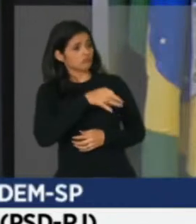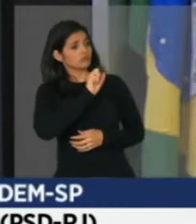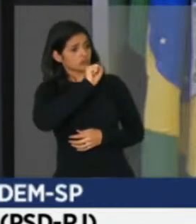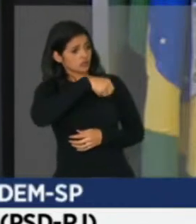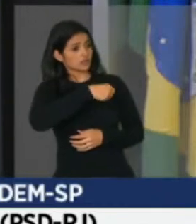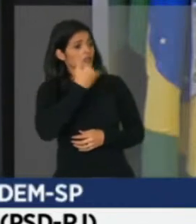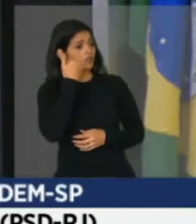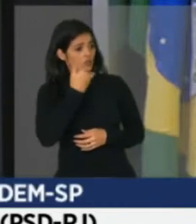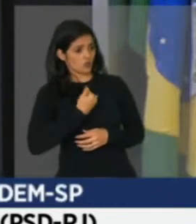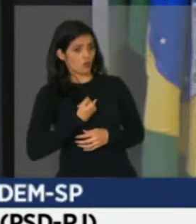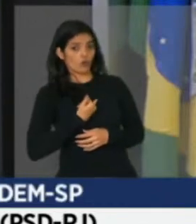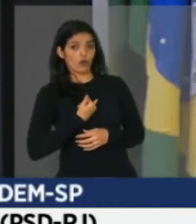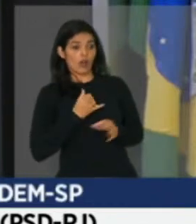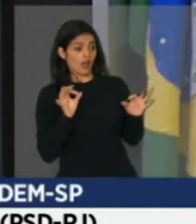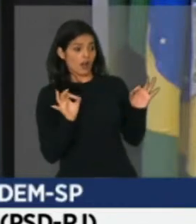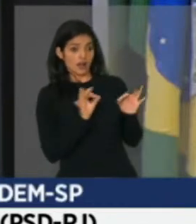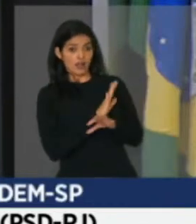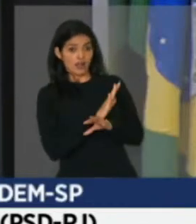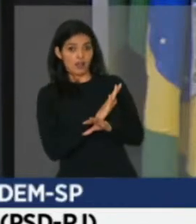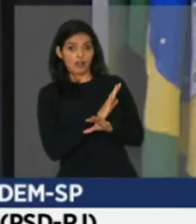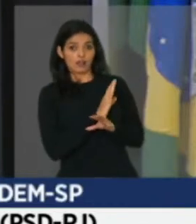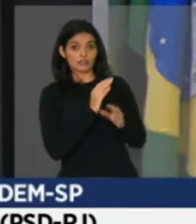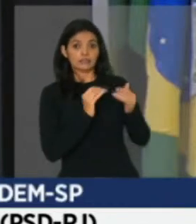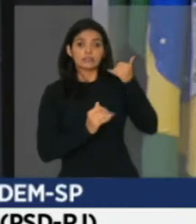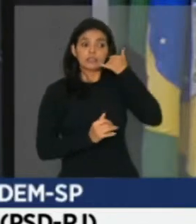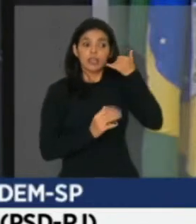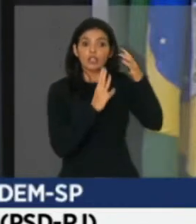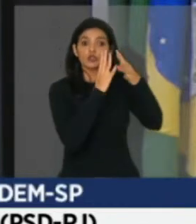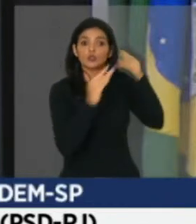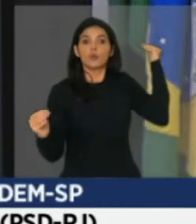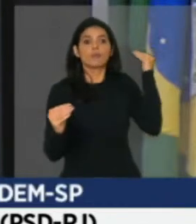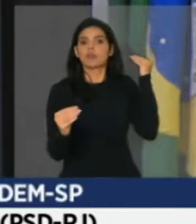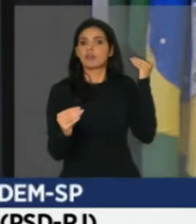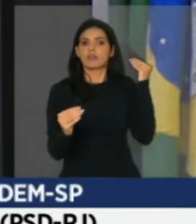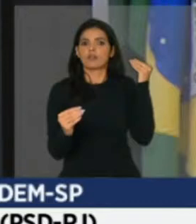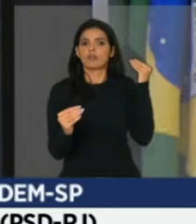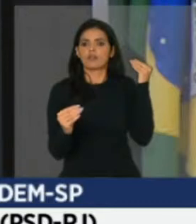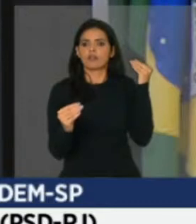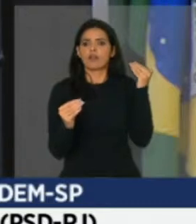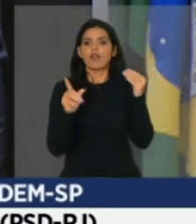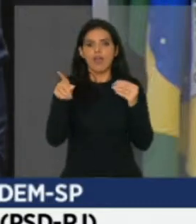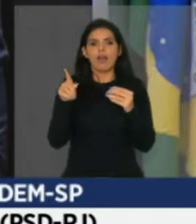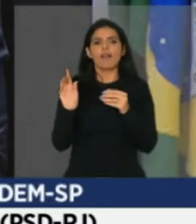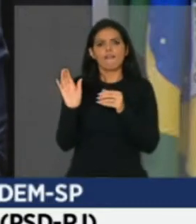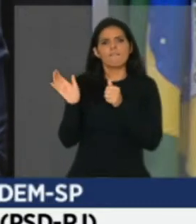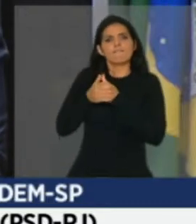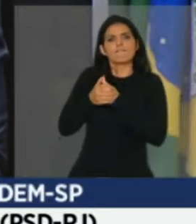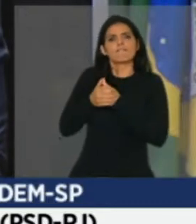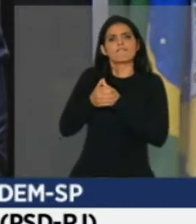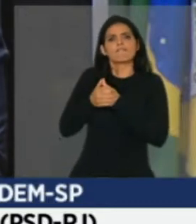e, após isso, o celular sumiu. Ocultação de provas.